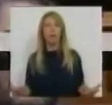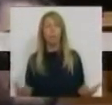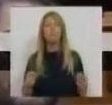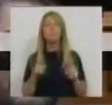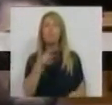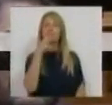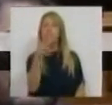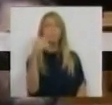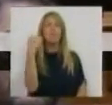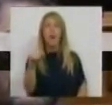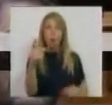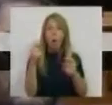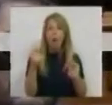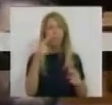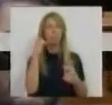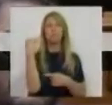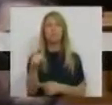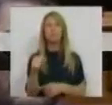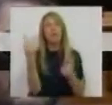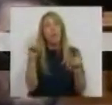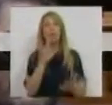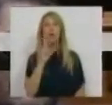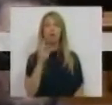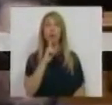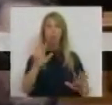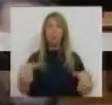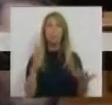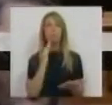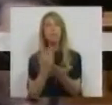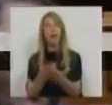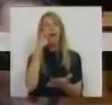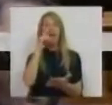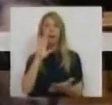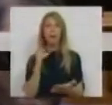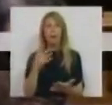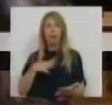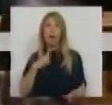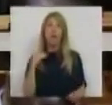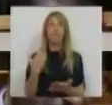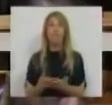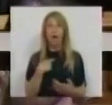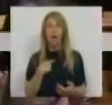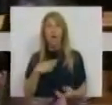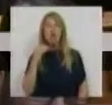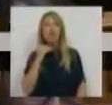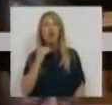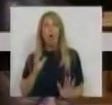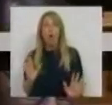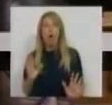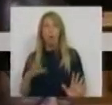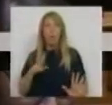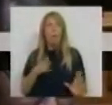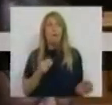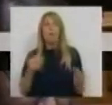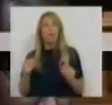dizendo não ao ódio, a única resposta que nós podemos dar àqueles que querem semear o terror é não. Vocês não vão